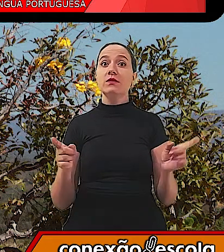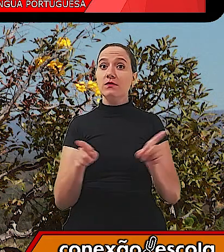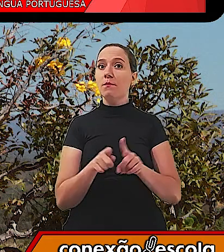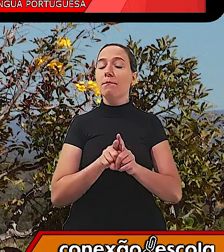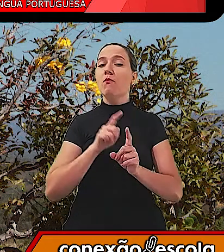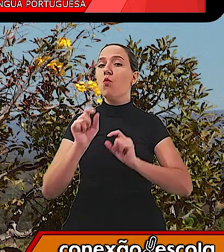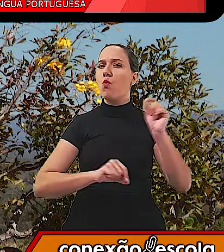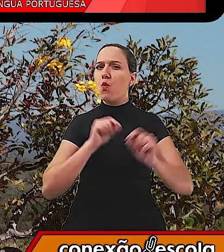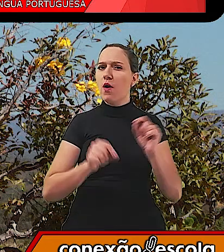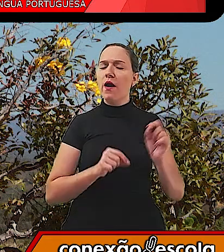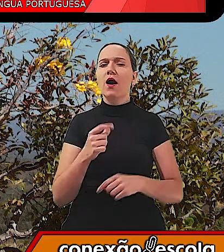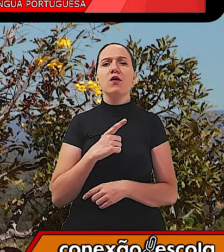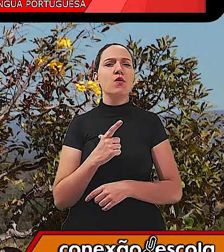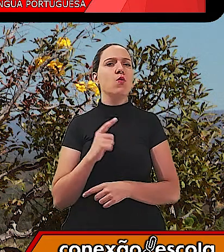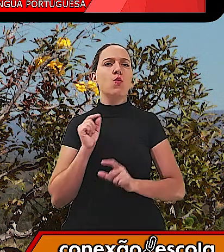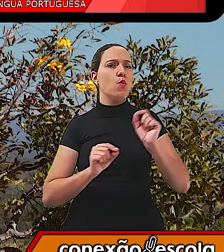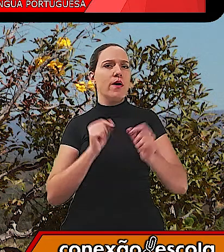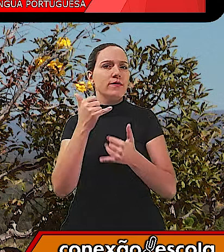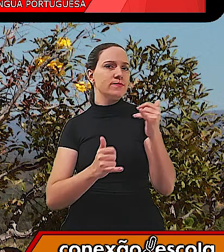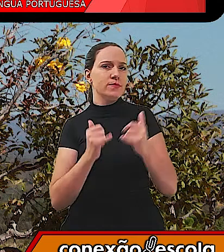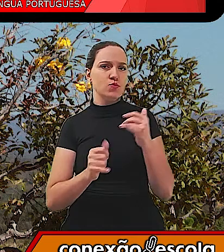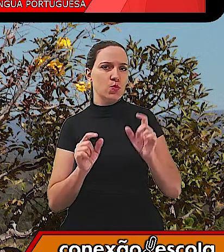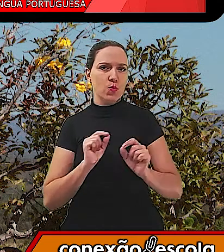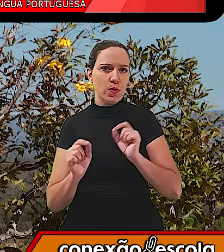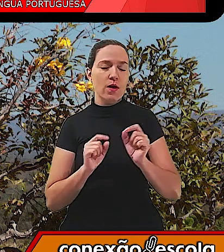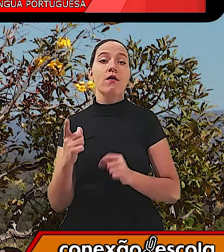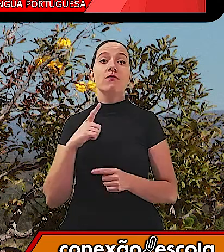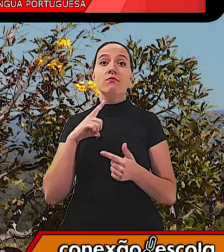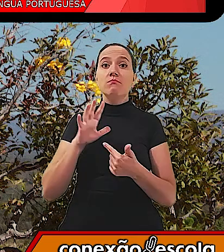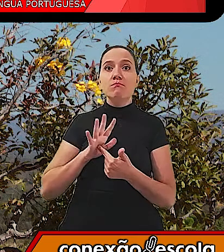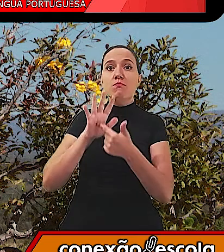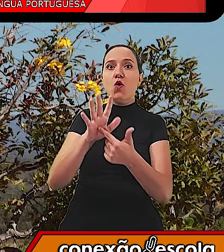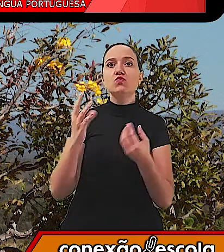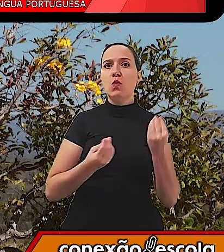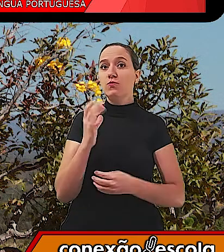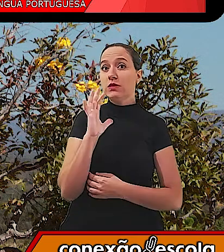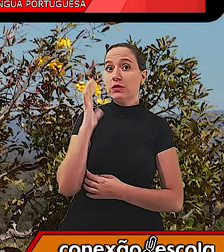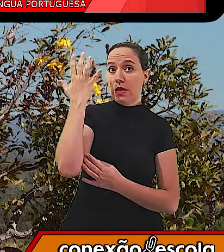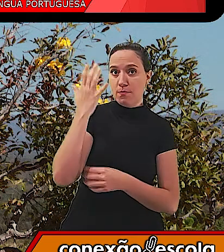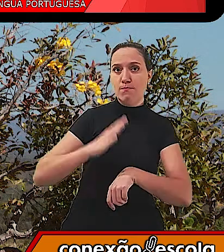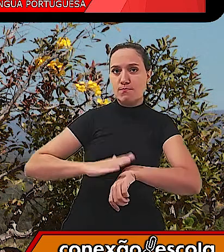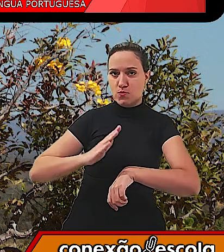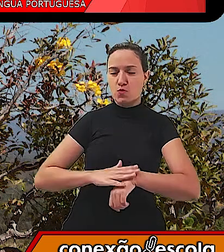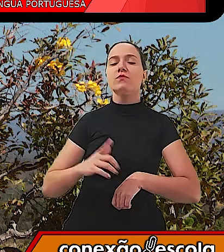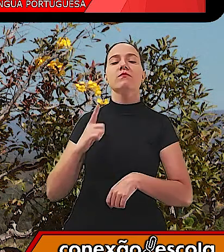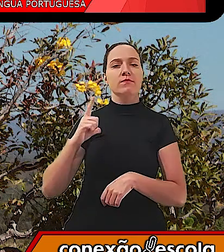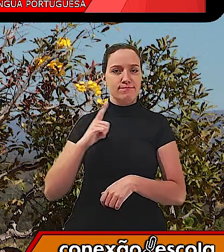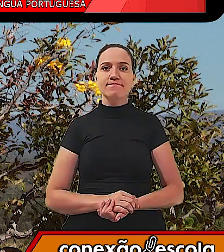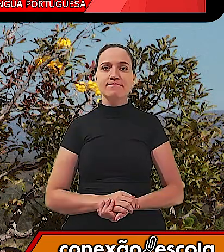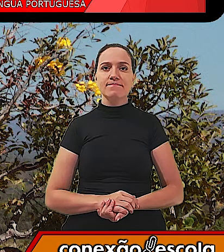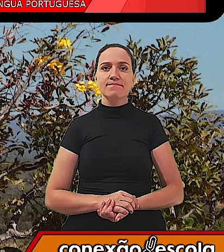Também tem outra semelhança, são utilizados marcadores temporais. Tem o tempo,